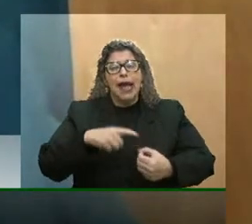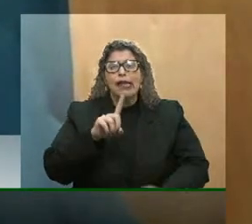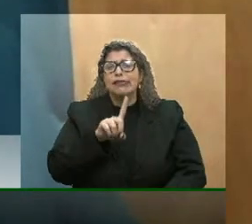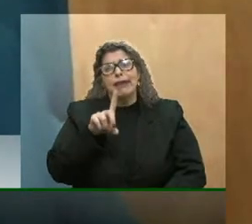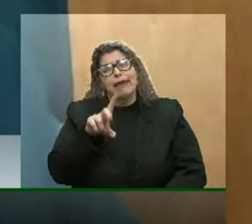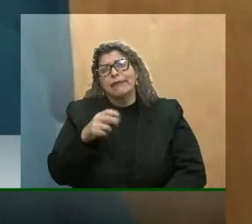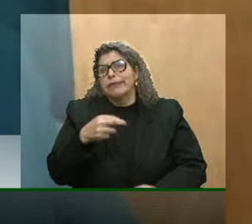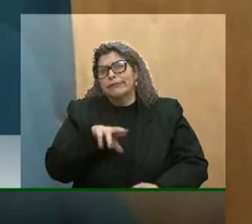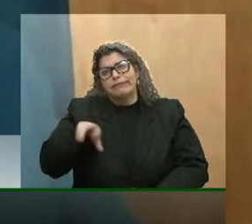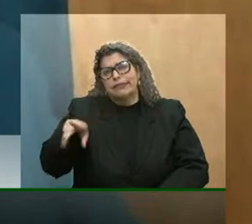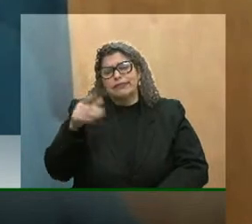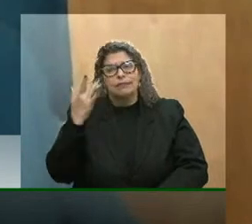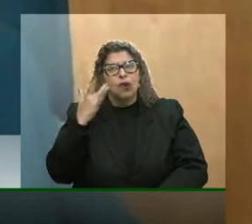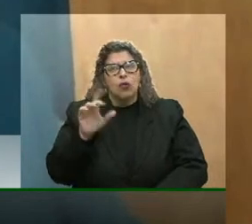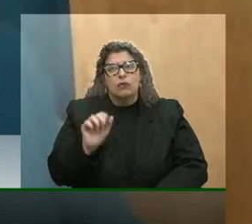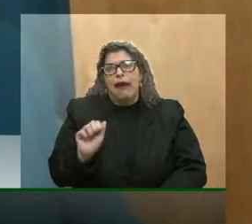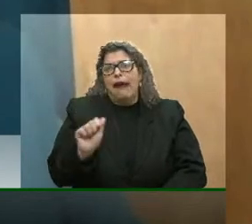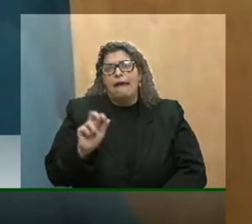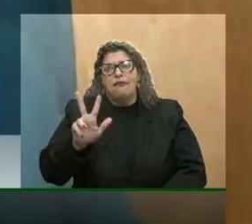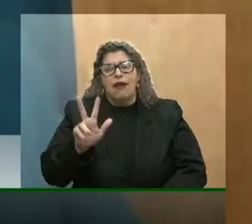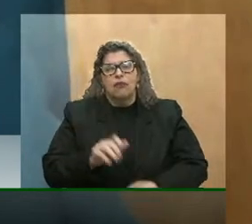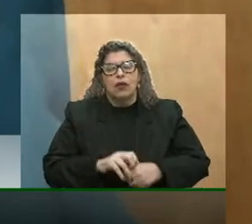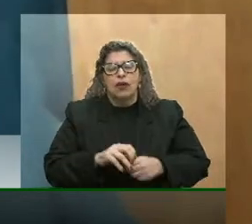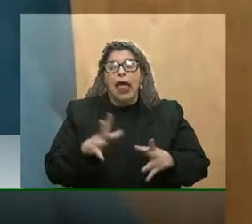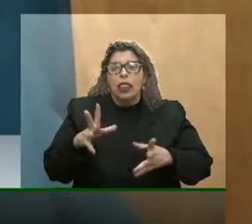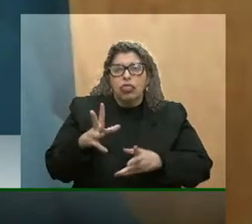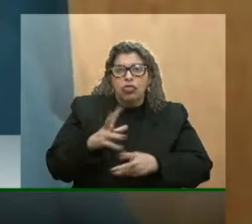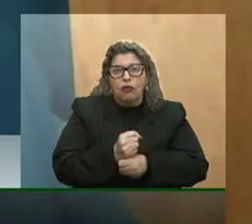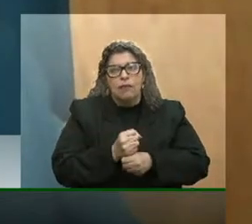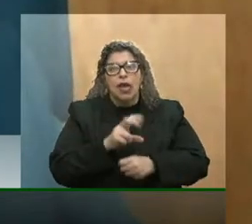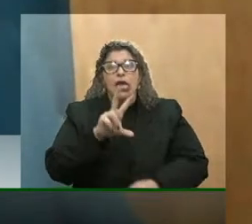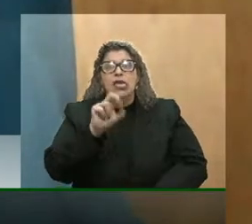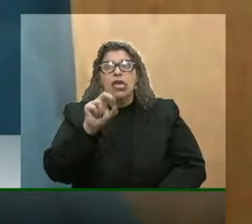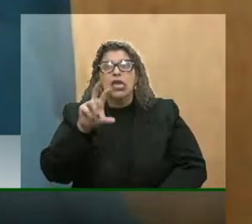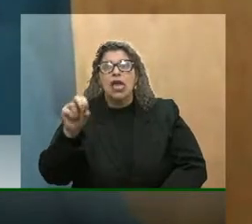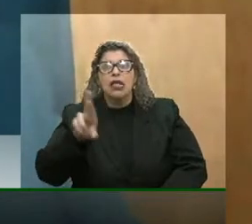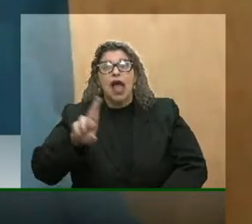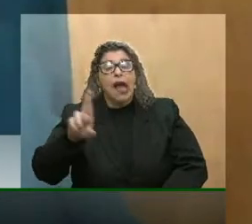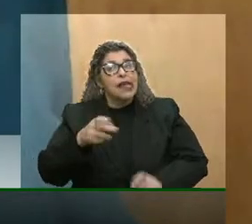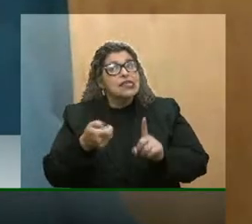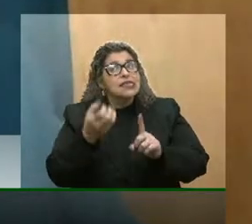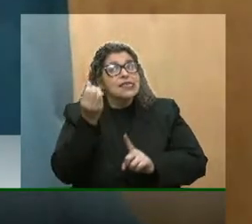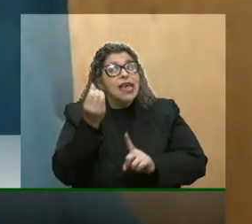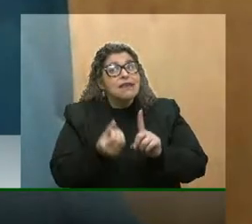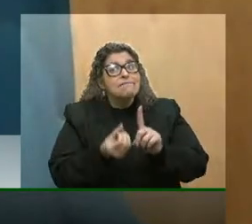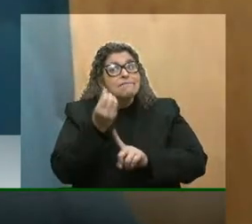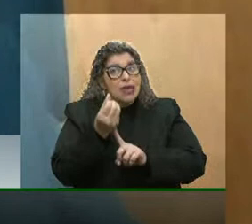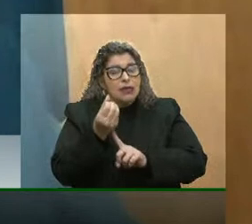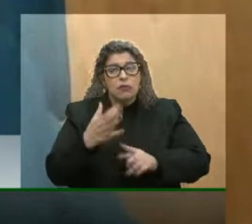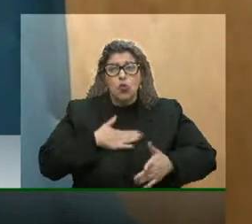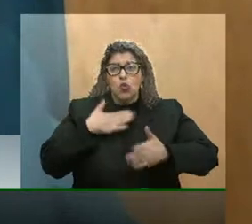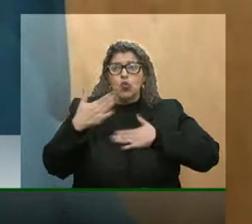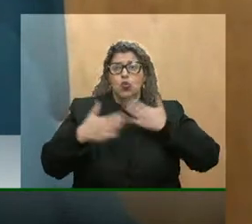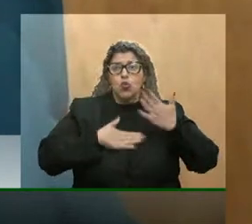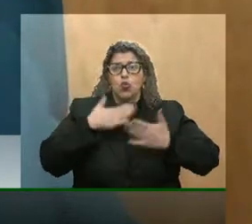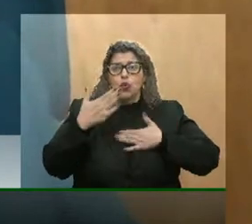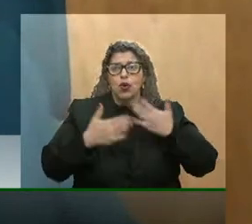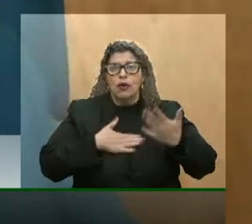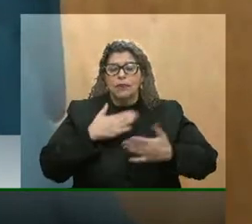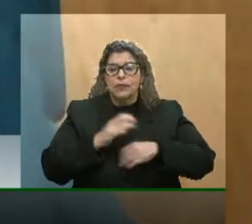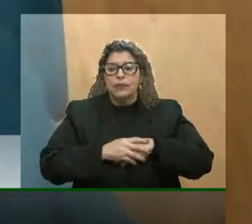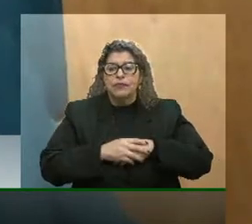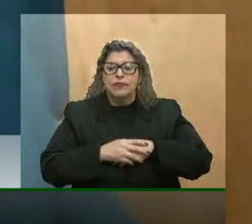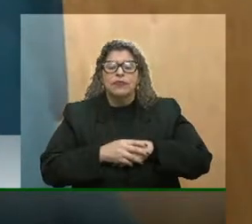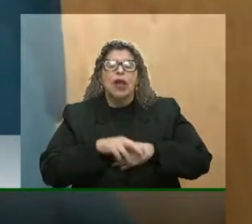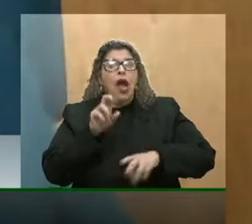100 e poucos reais. Somando as duas, importa em 500 reais a cada 6 meses. Só que, para minha surpresa, eu andei nas missões